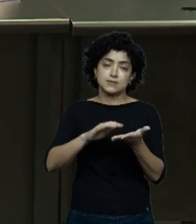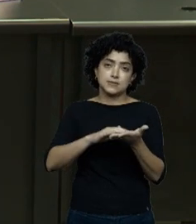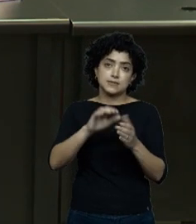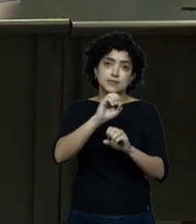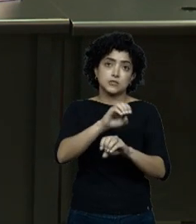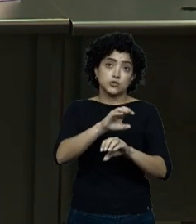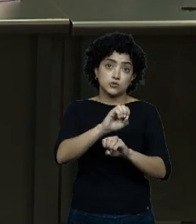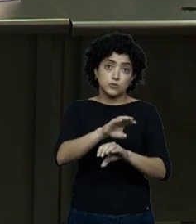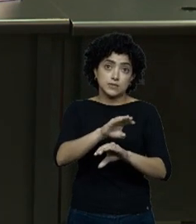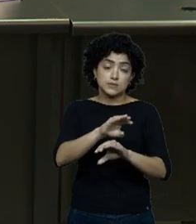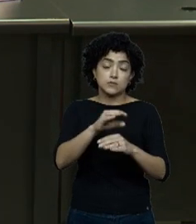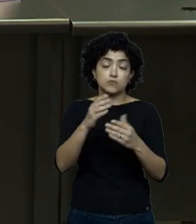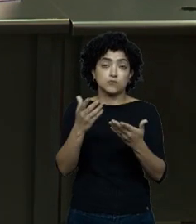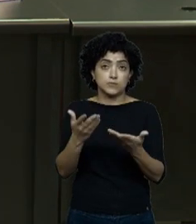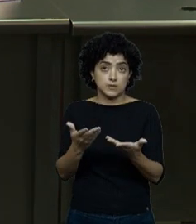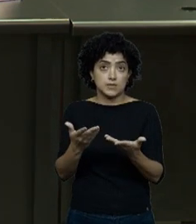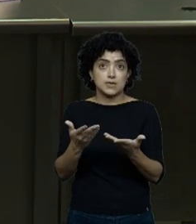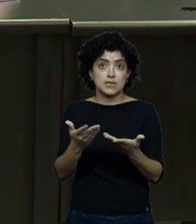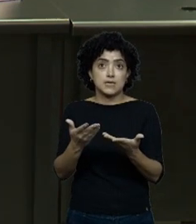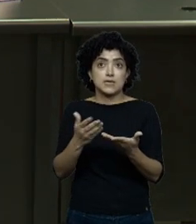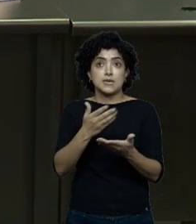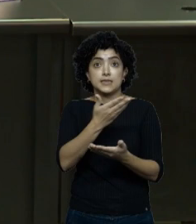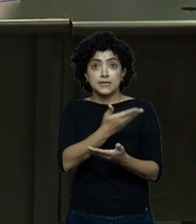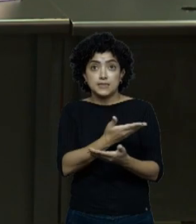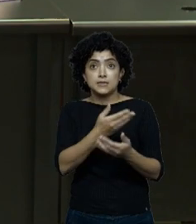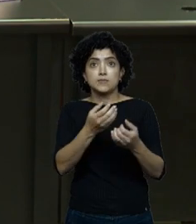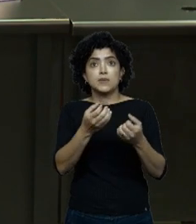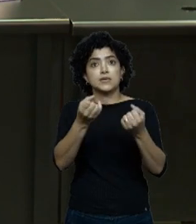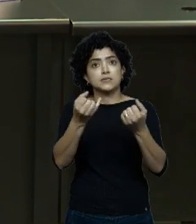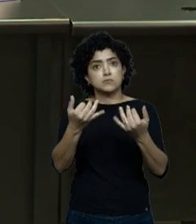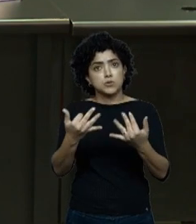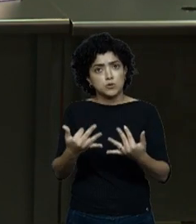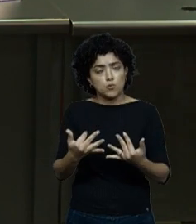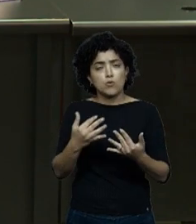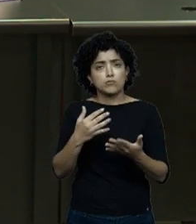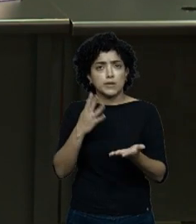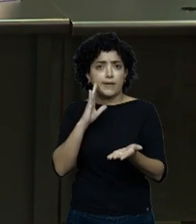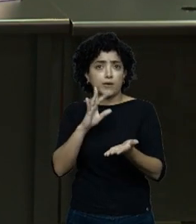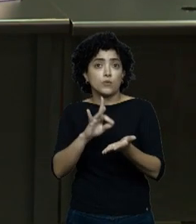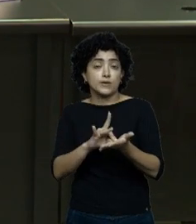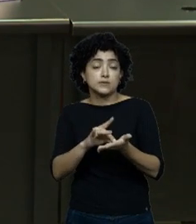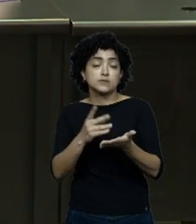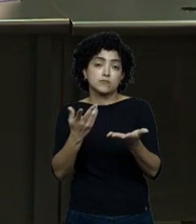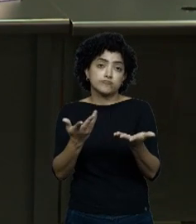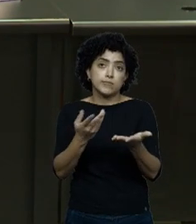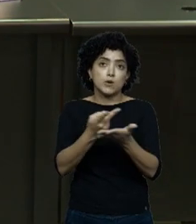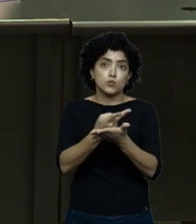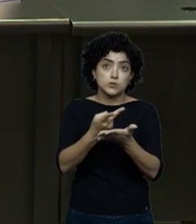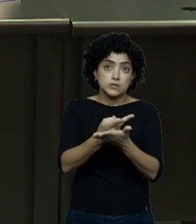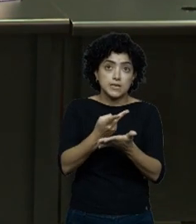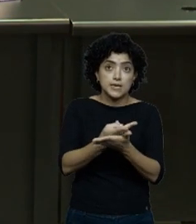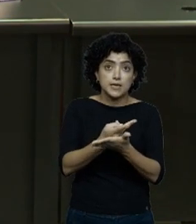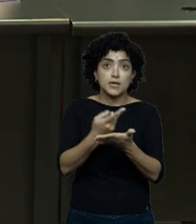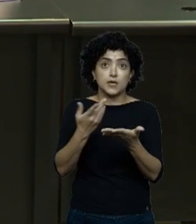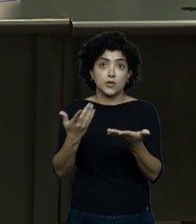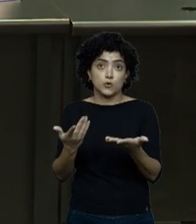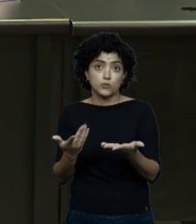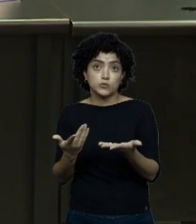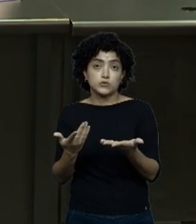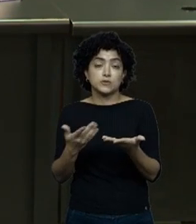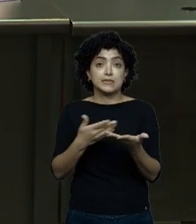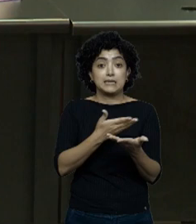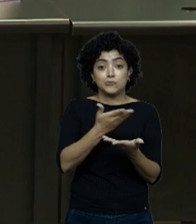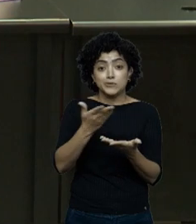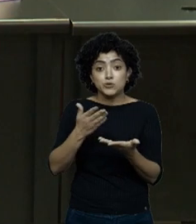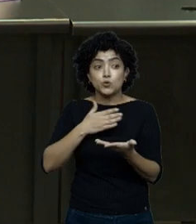e que né pela própria fala do Gabriel que tem reconhecido os erros ainda que não da forma talvez que